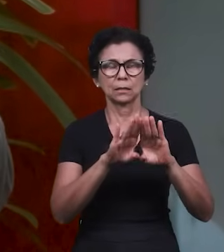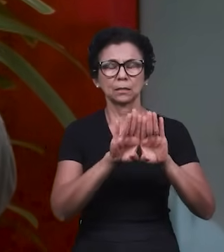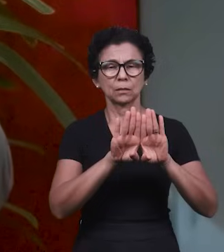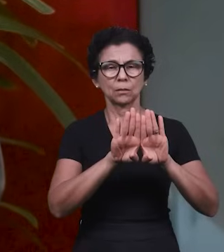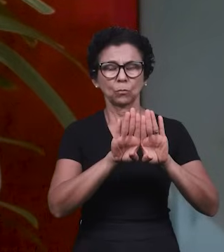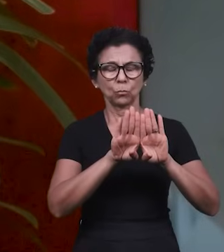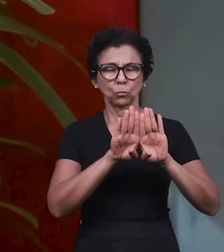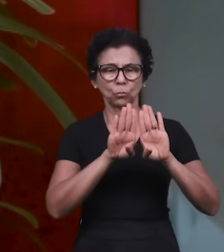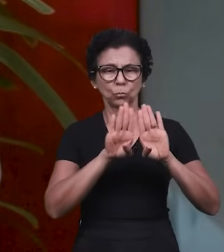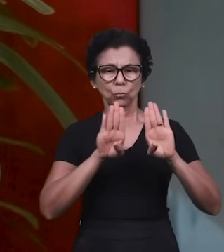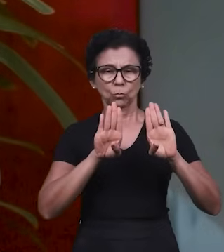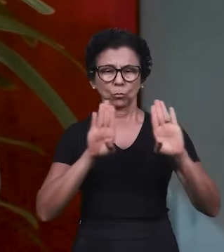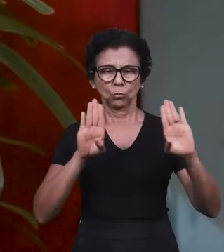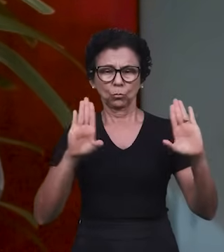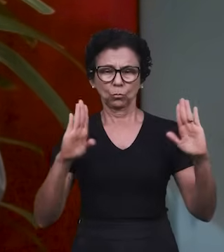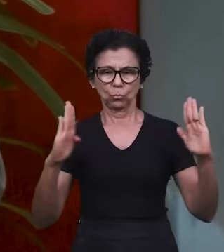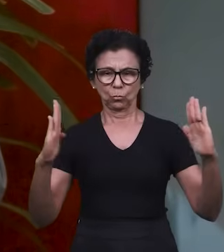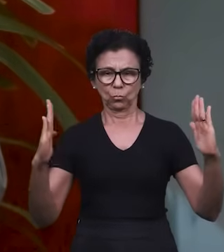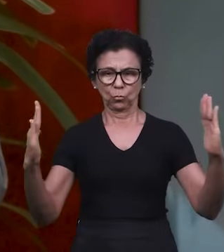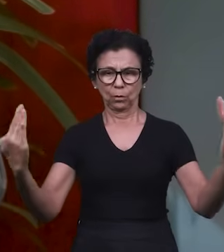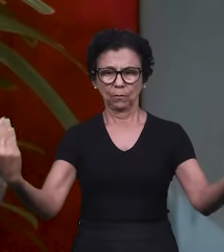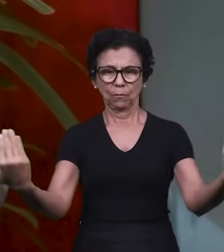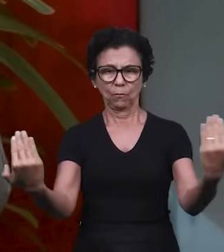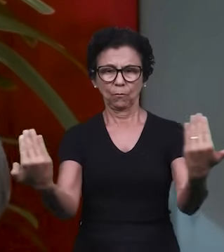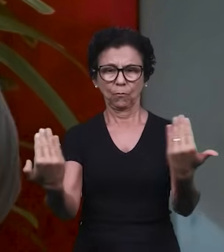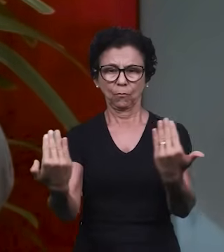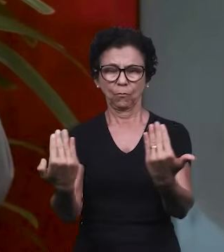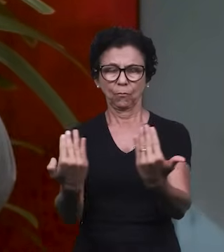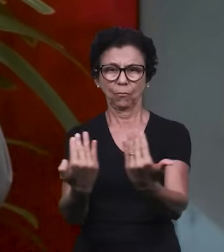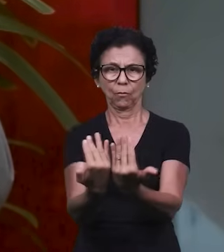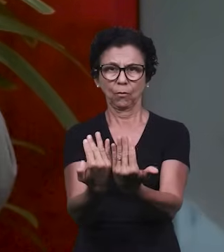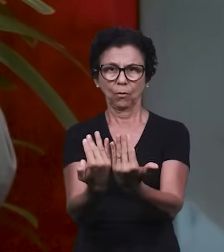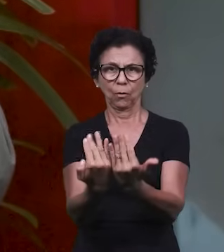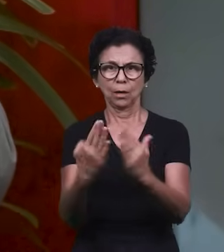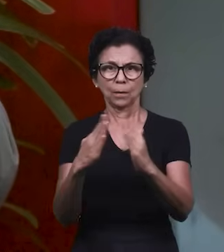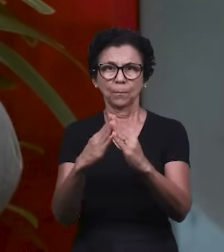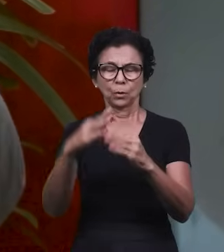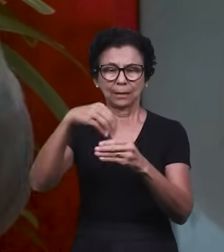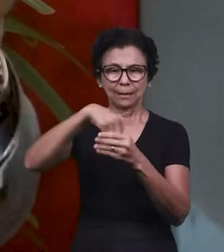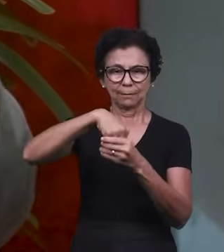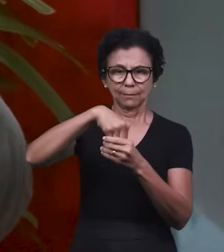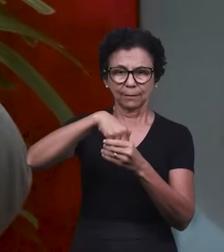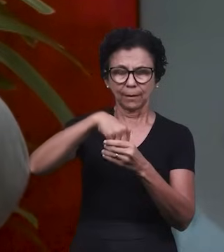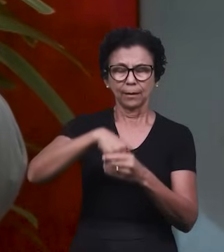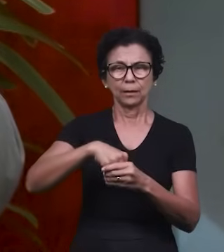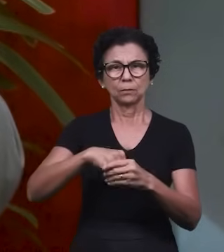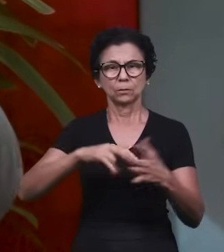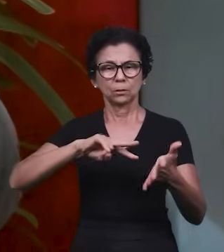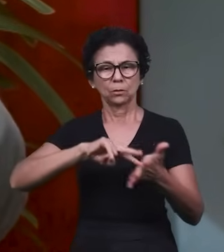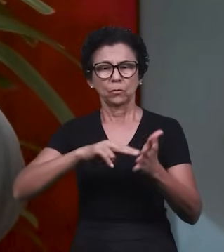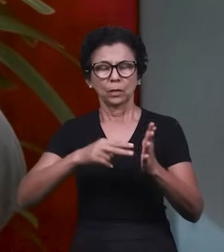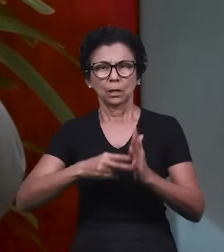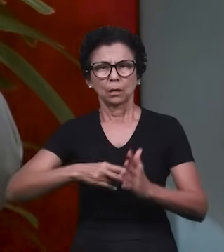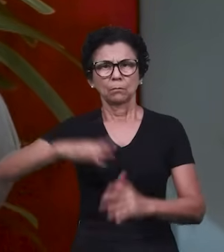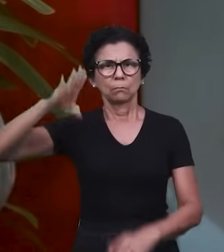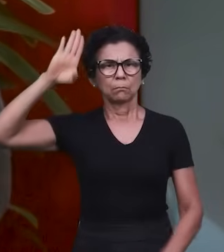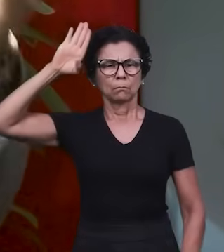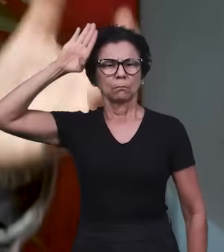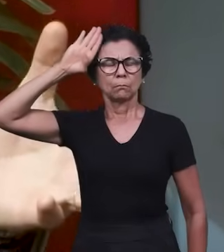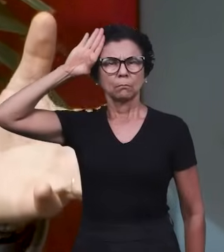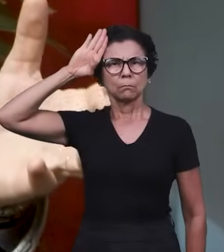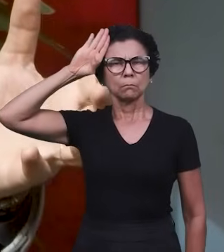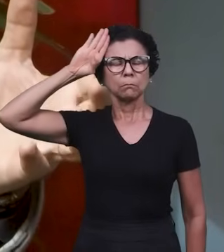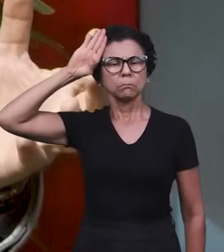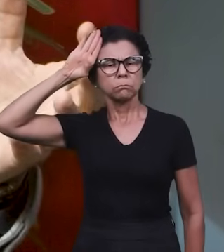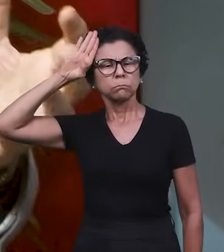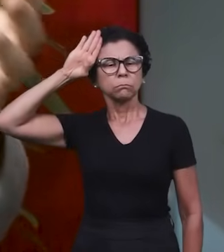fortificadas, e morar dentro da cidade significa contar com a proteção dali do exército, dos soldados e das